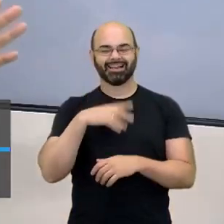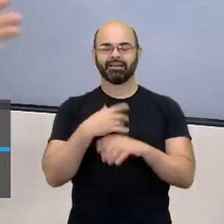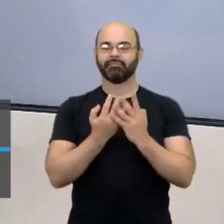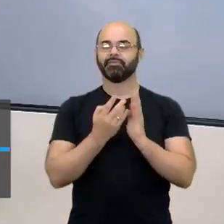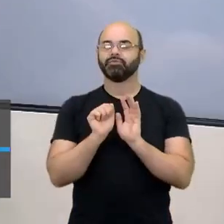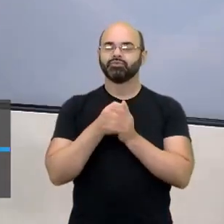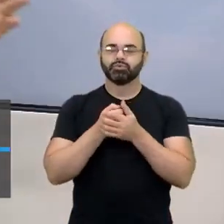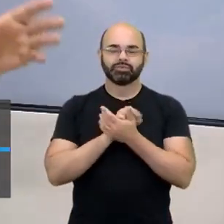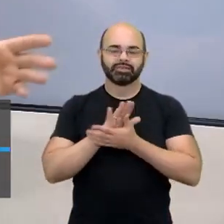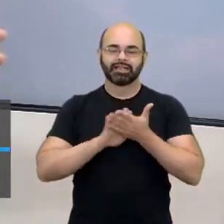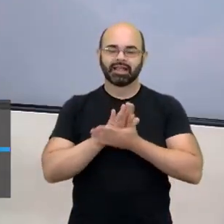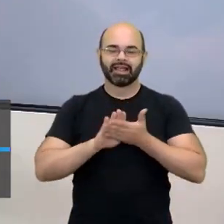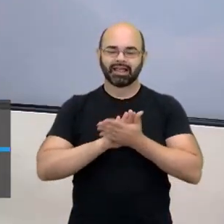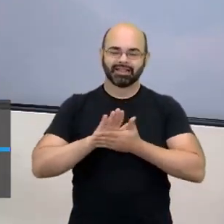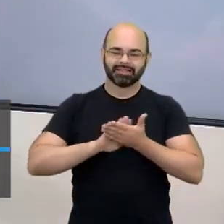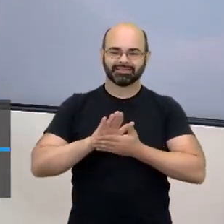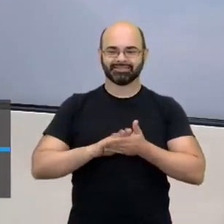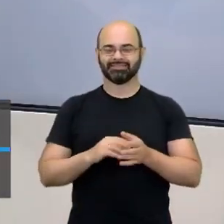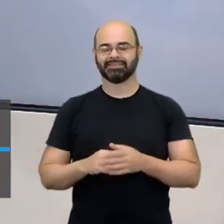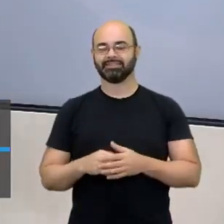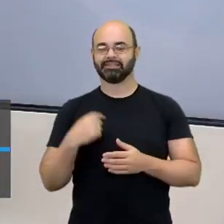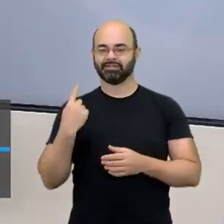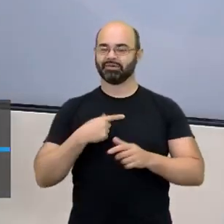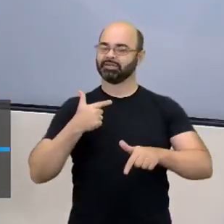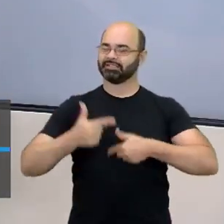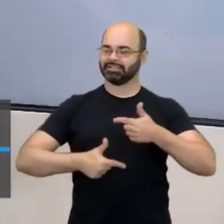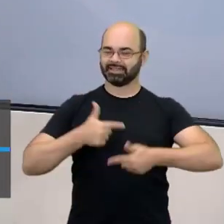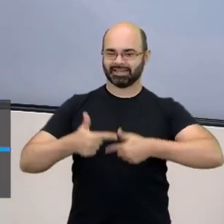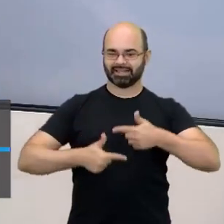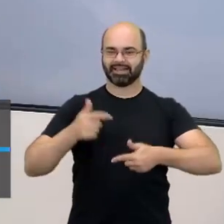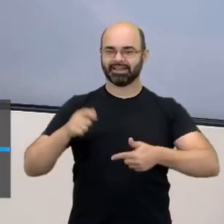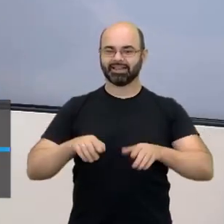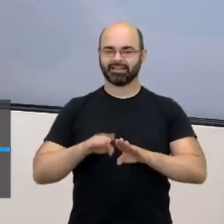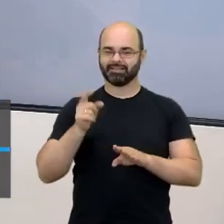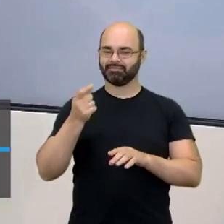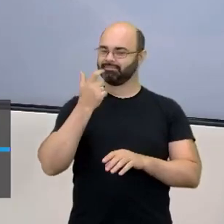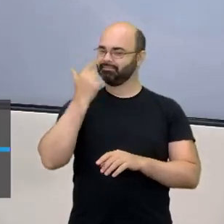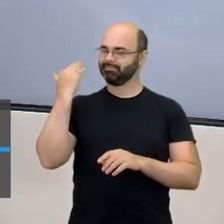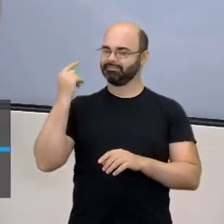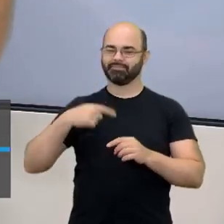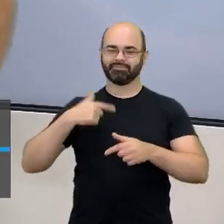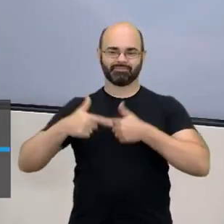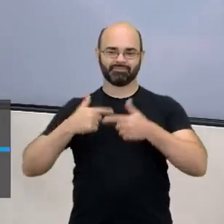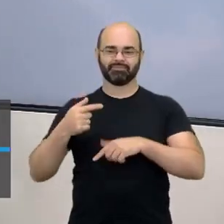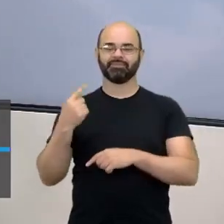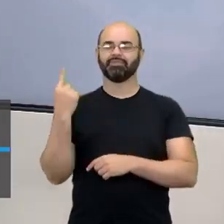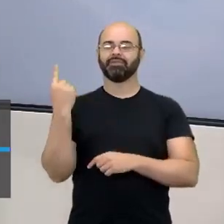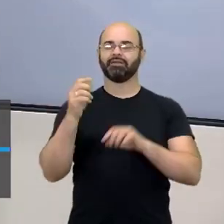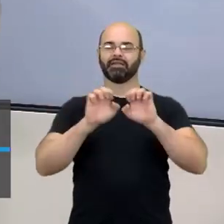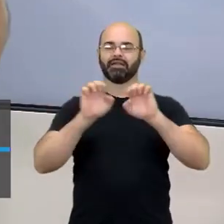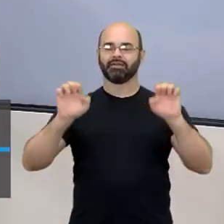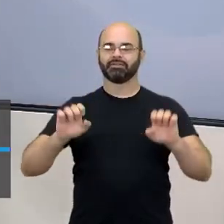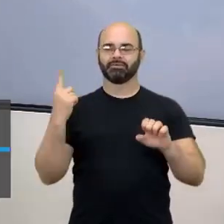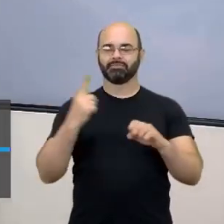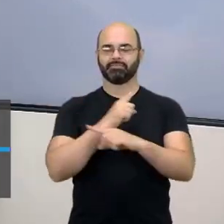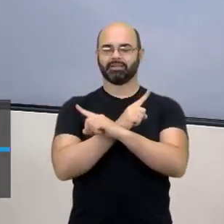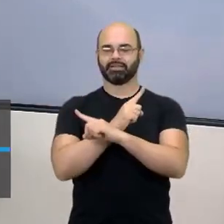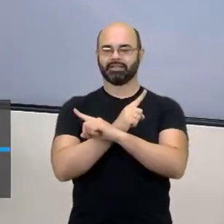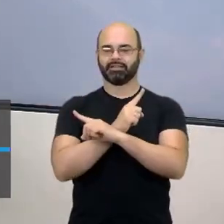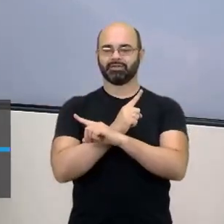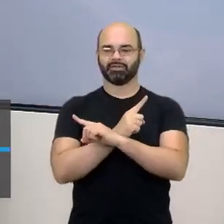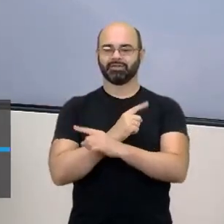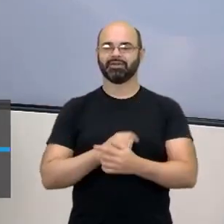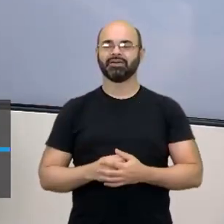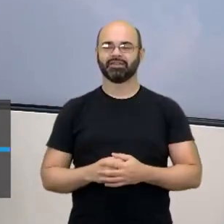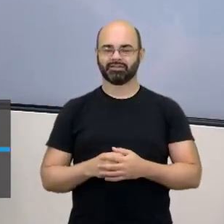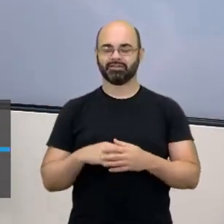carta escondida e a gente aplica aí a ideia que a gente trabalhou aí na sequência de atividades anterior, que é a equação de primeiro grau, Que né? legal. Valores